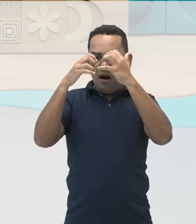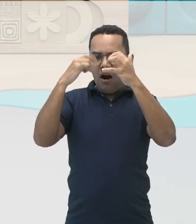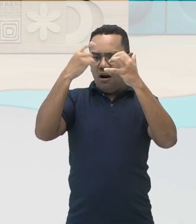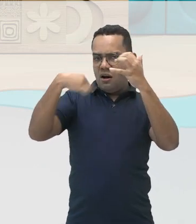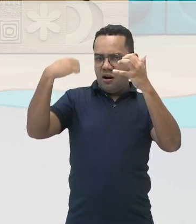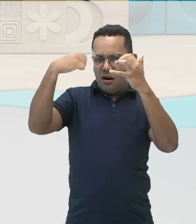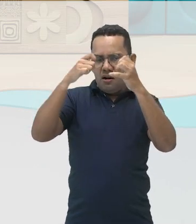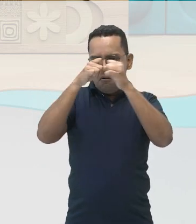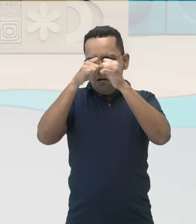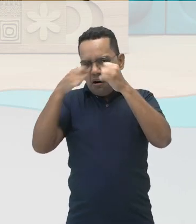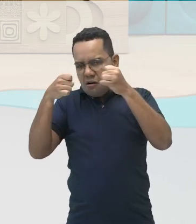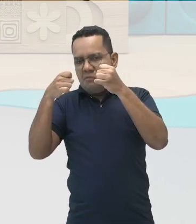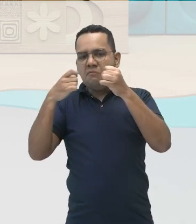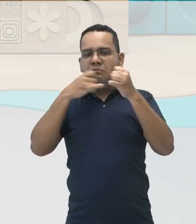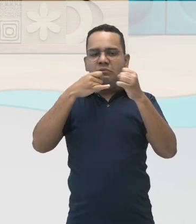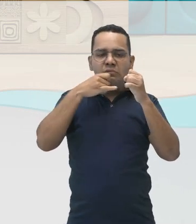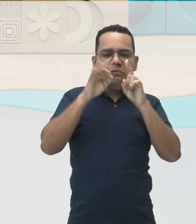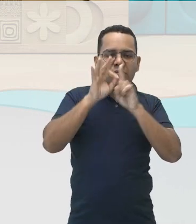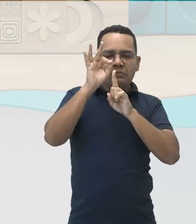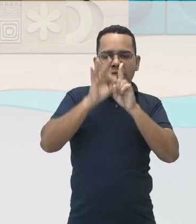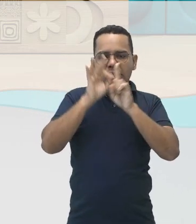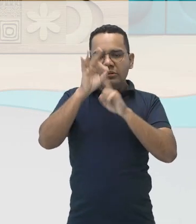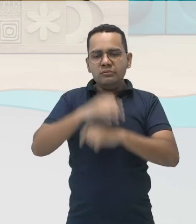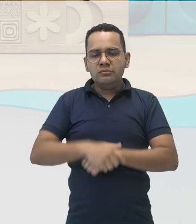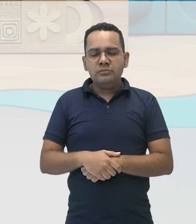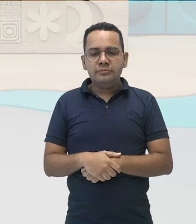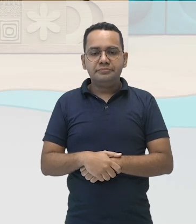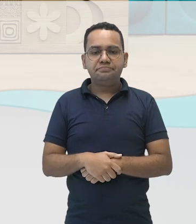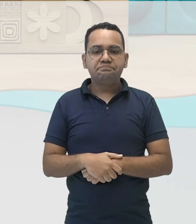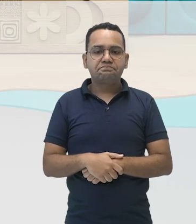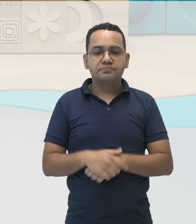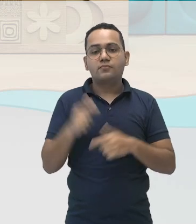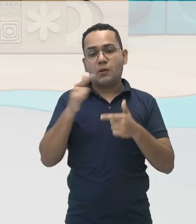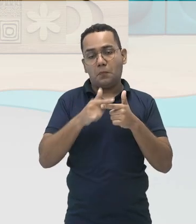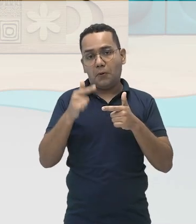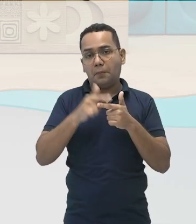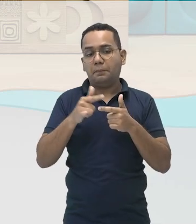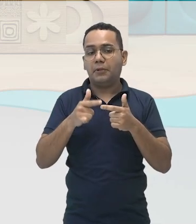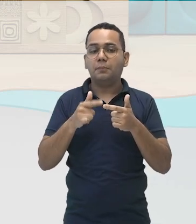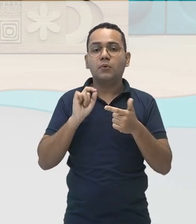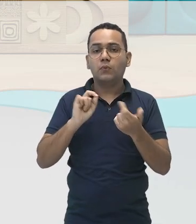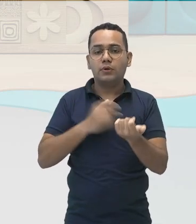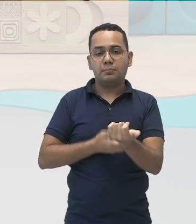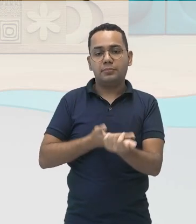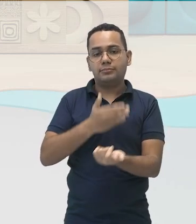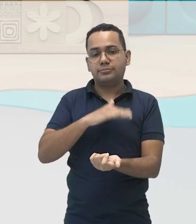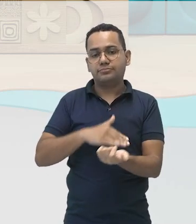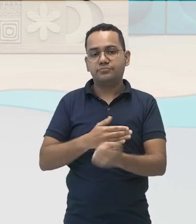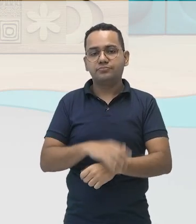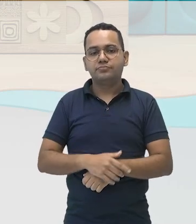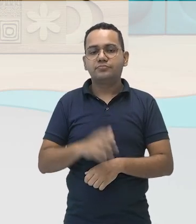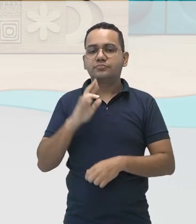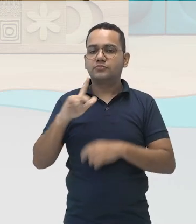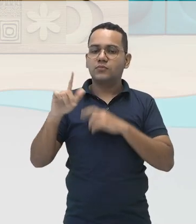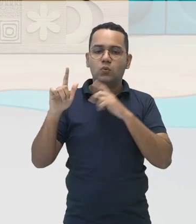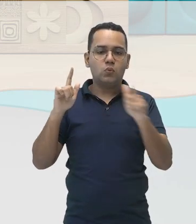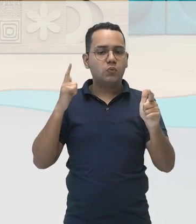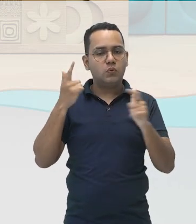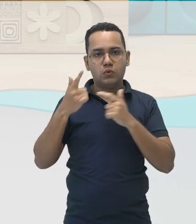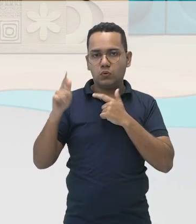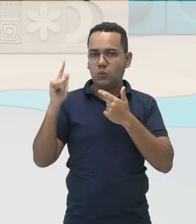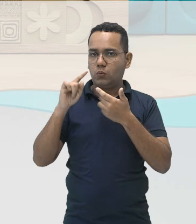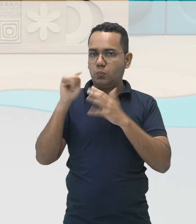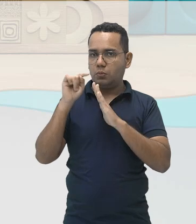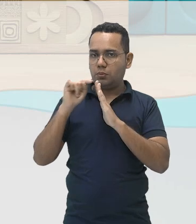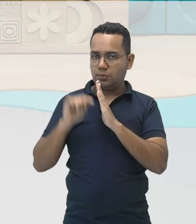exemplo, altas temperaturas, pode indicar também problemas de pressão arterial e outras causas ali também que não